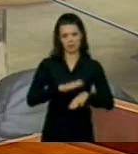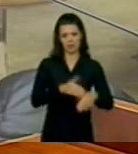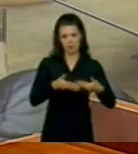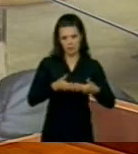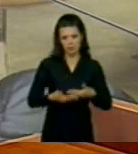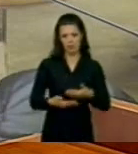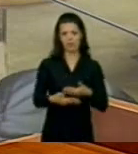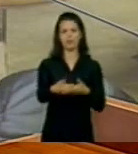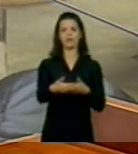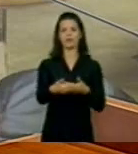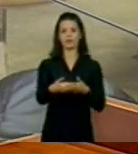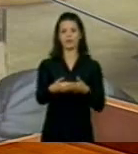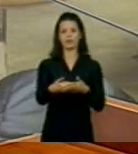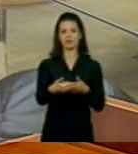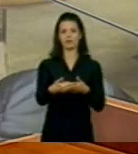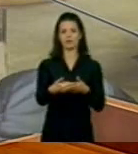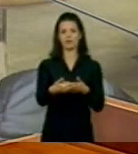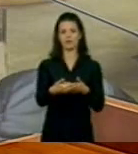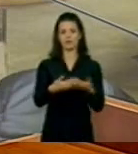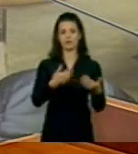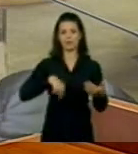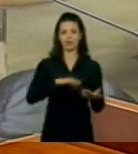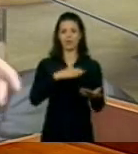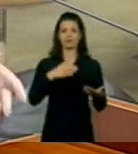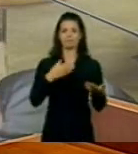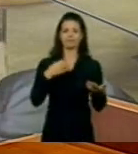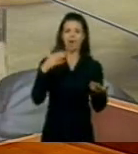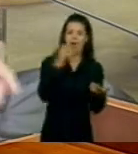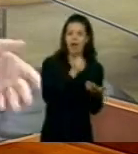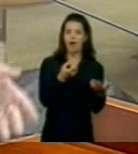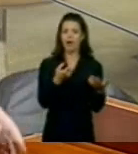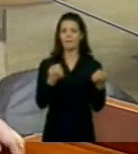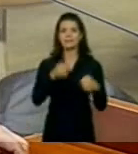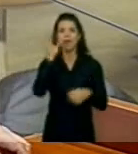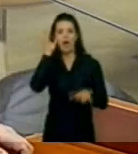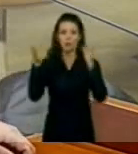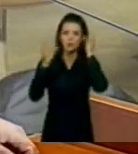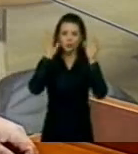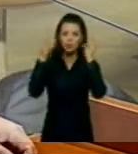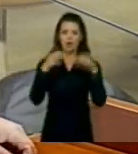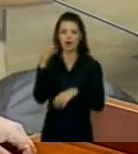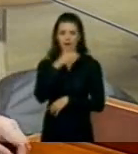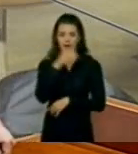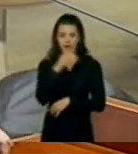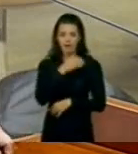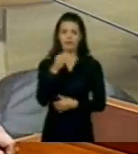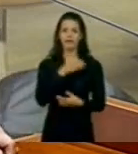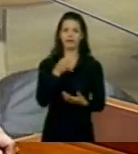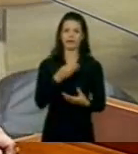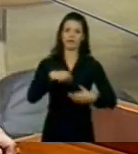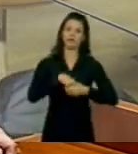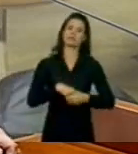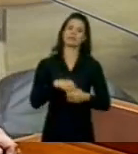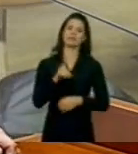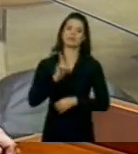que, com certa facilidade ou ligeireza, se patrocinam soluções e pautas hermenêuticas, até mesmo dentro do direito